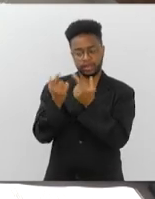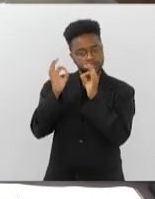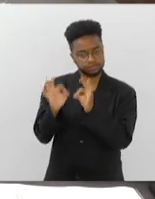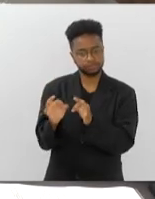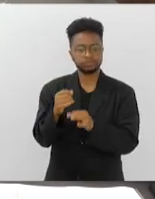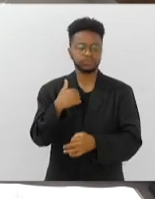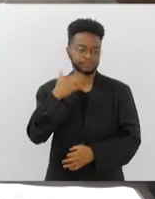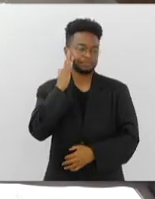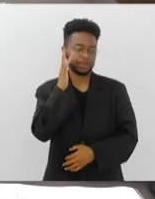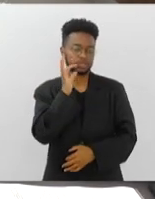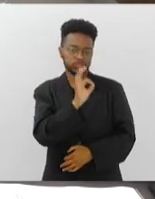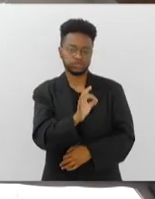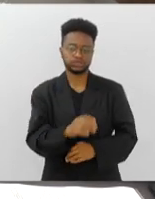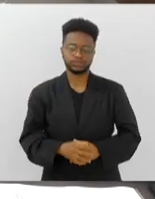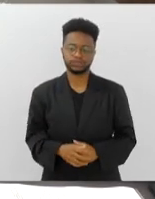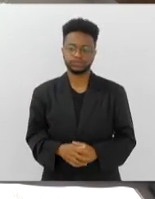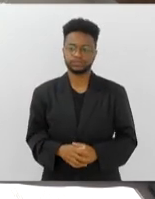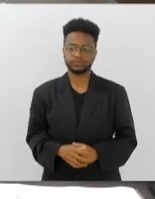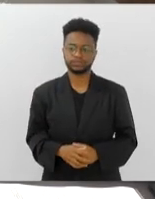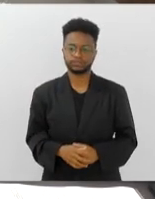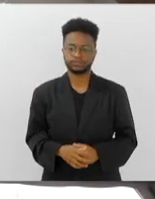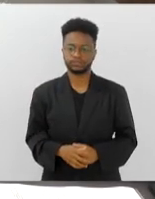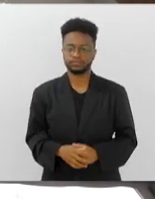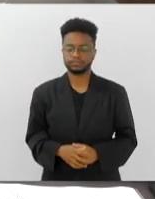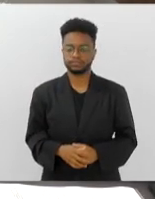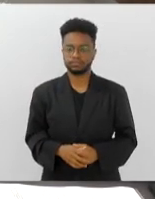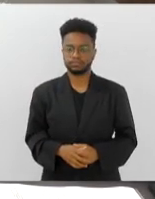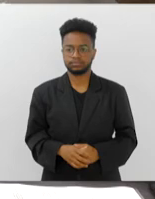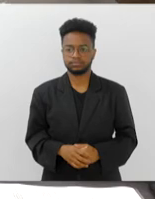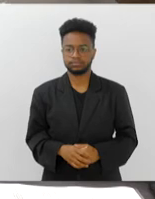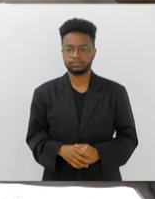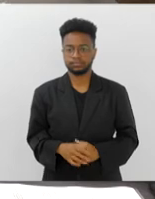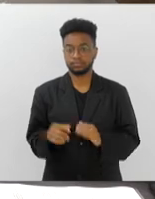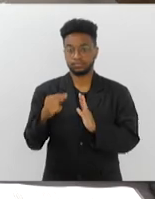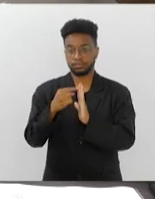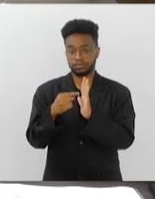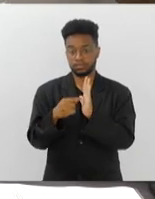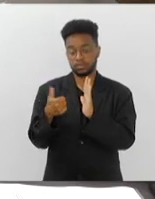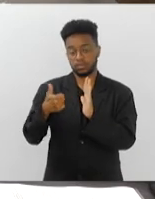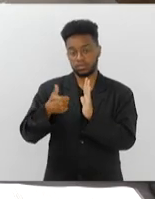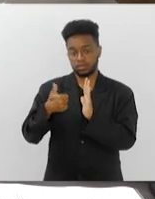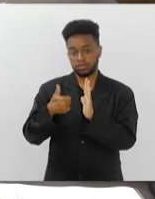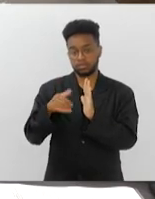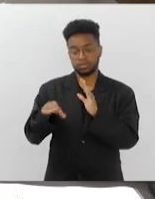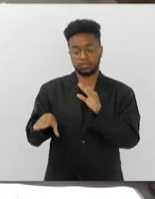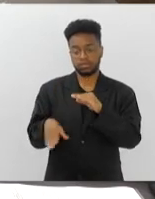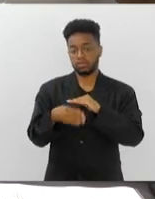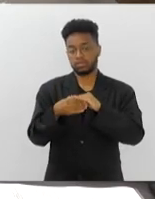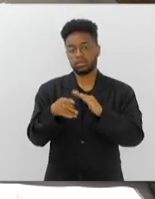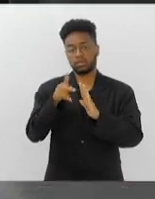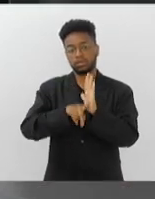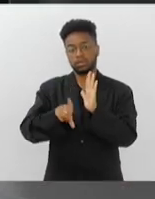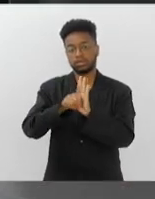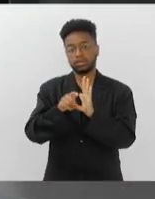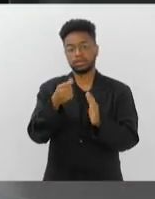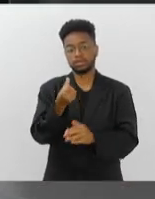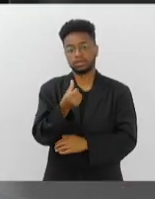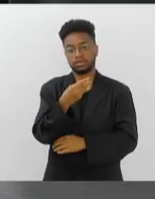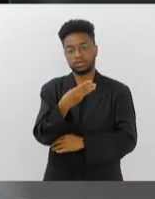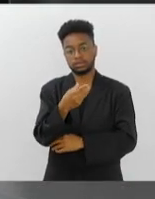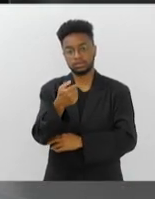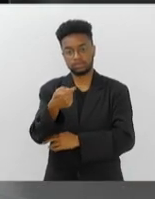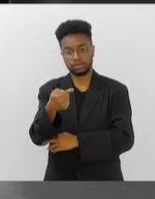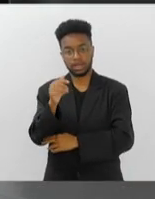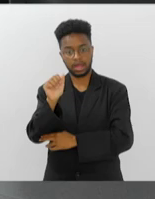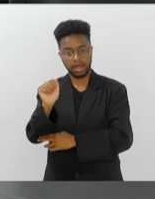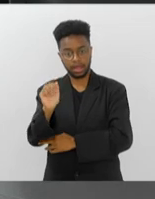Imagino. Bem, vamos lá. Item número 1 da pauta, emendas de plenário ao PL 637-A de 2011, de autoria